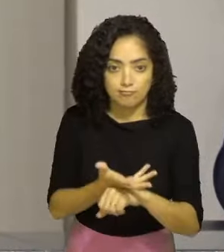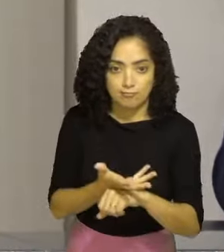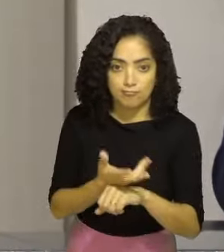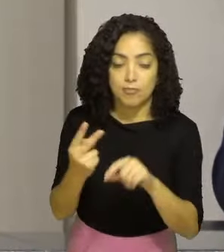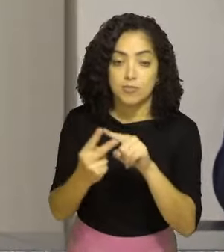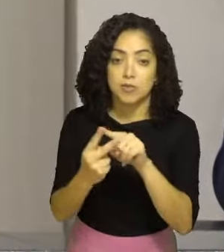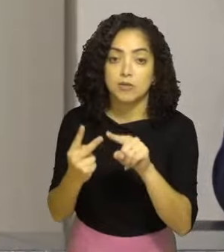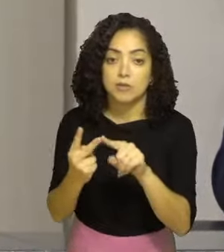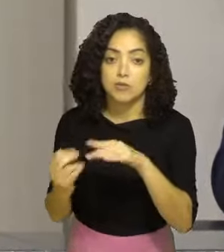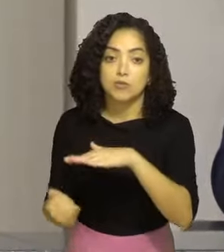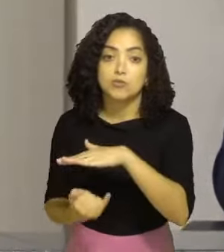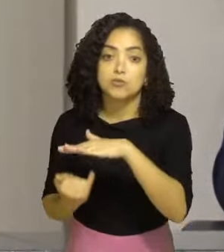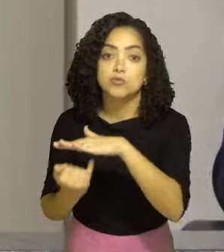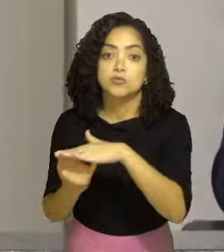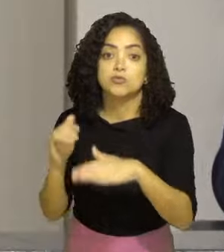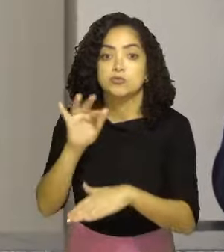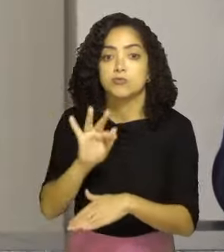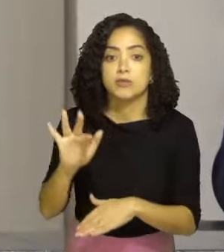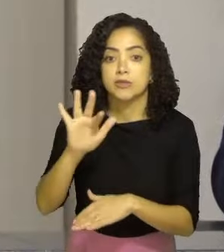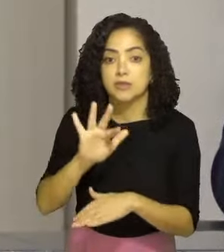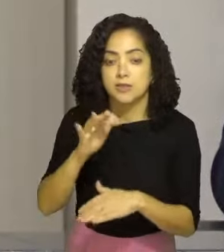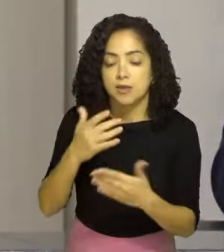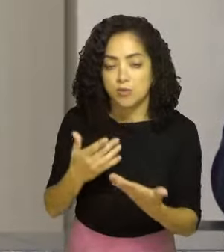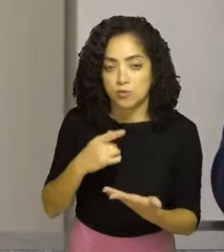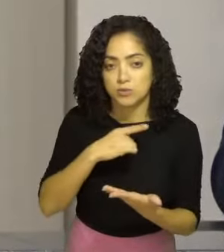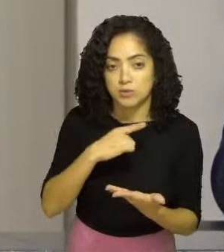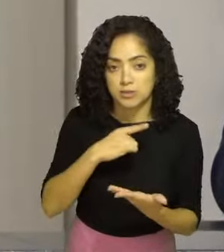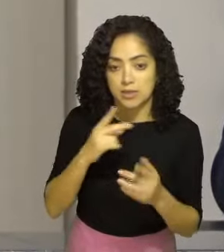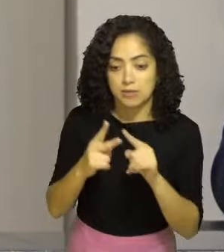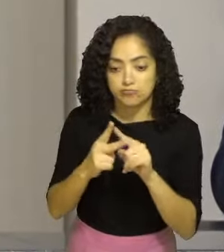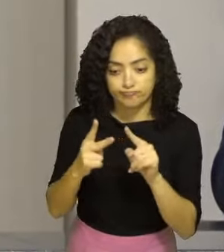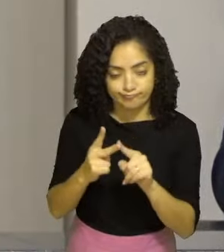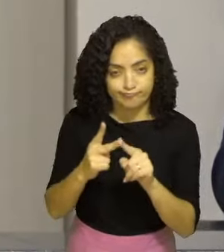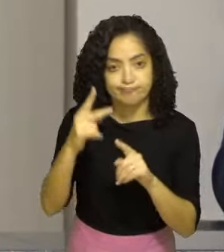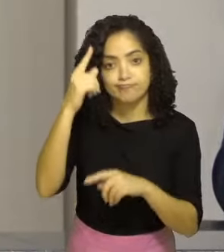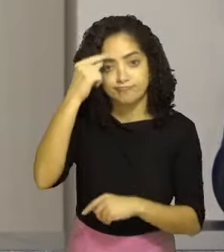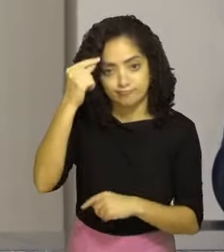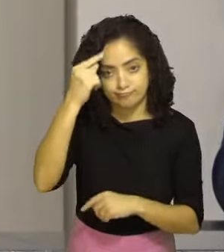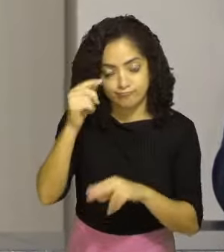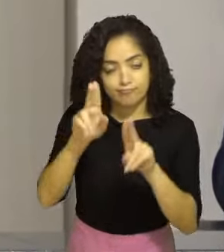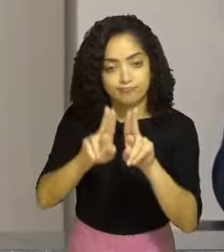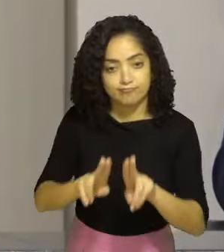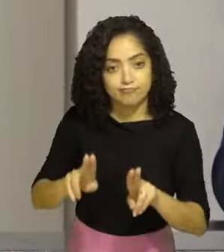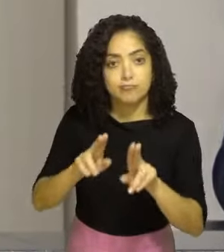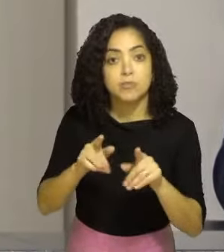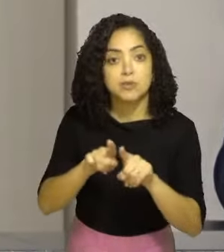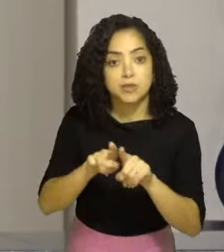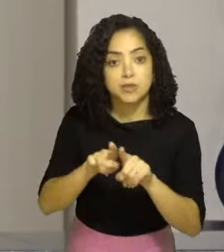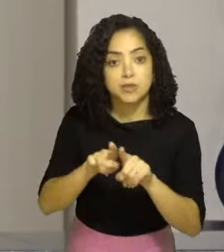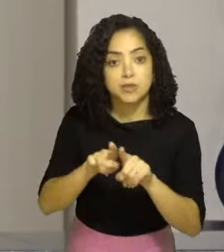institutos federais, tem as nossas duas universidades federais e tem a rede municipal. Ou